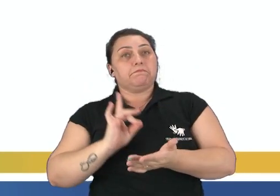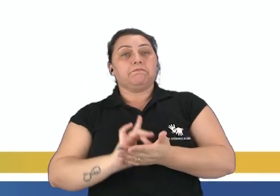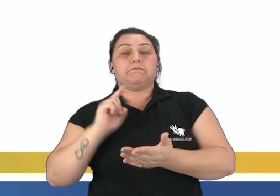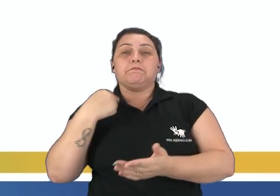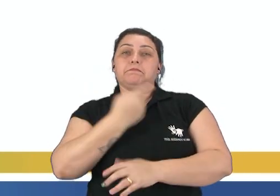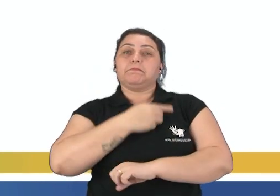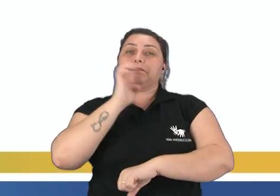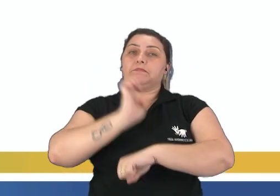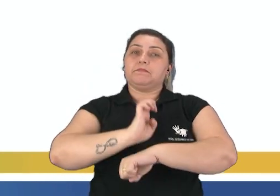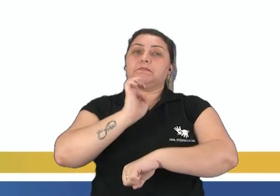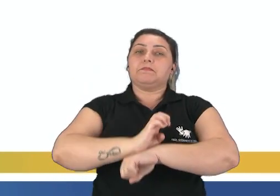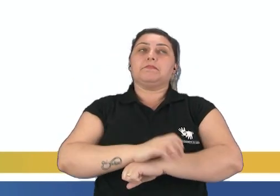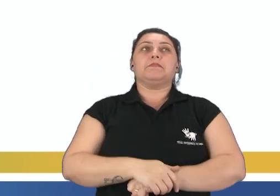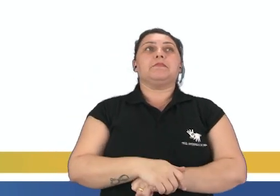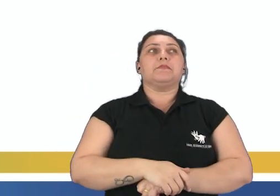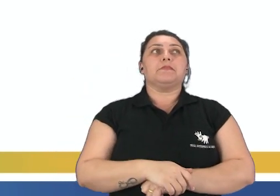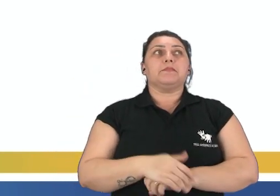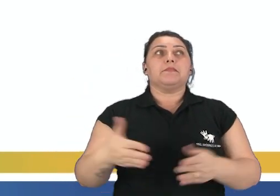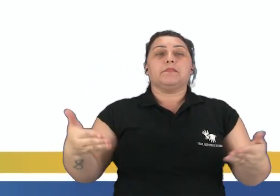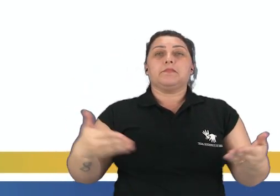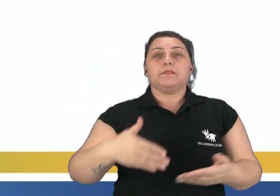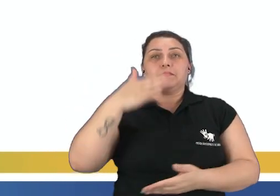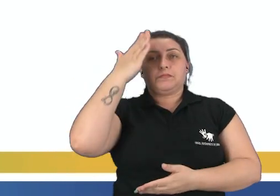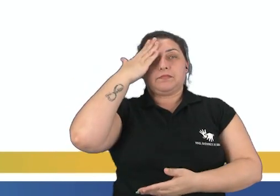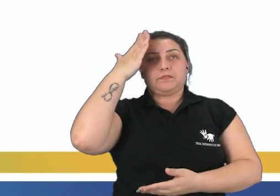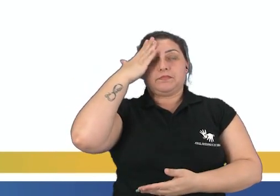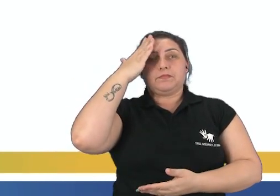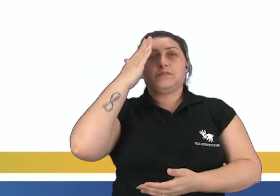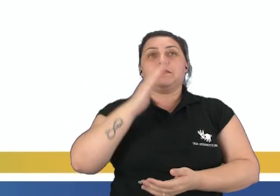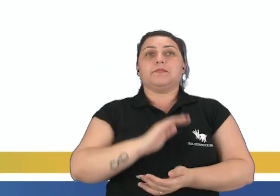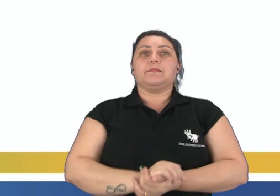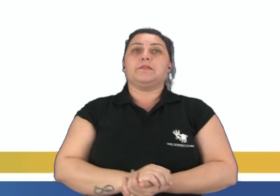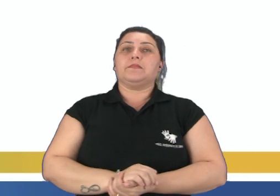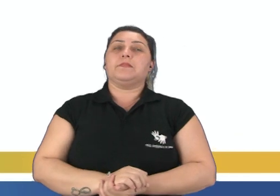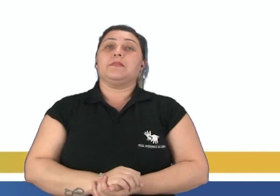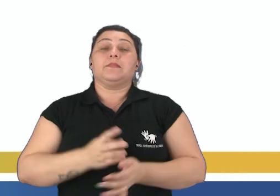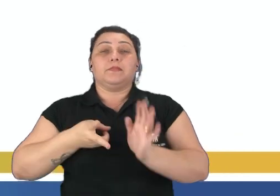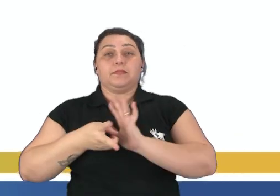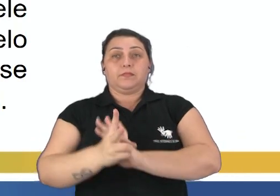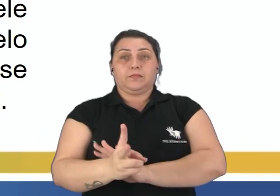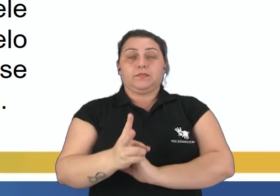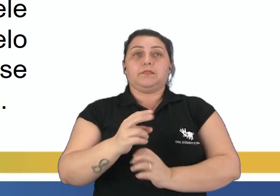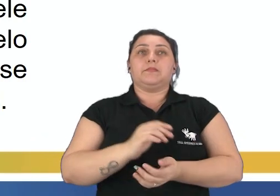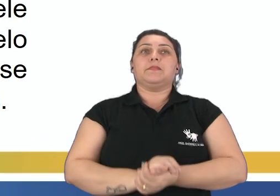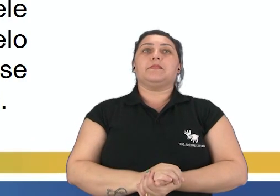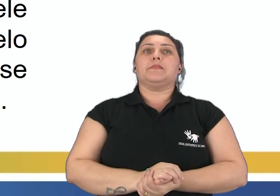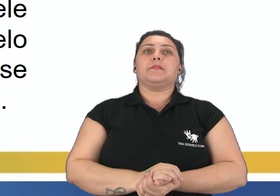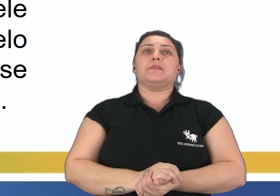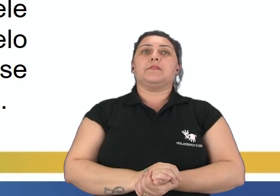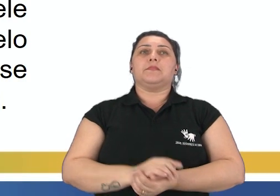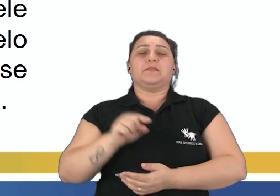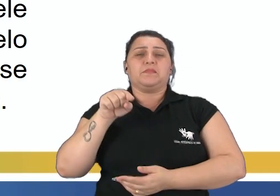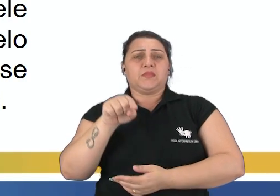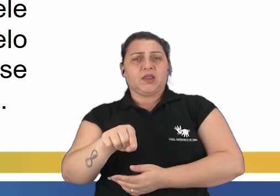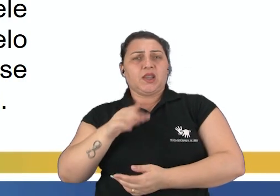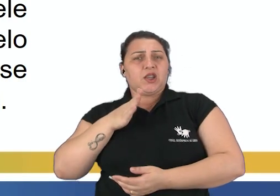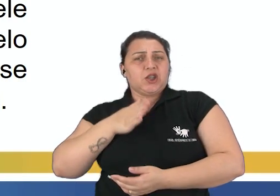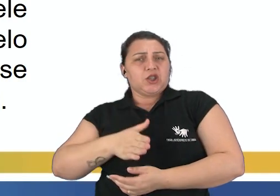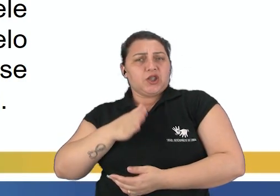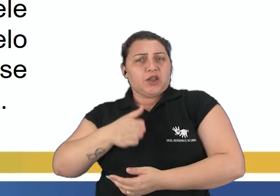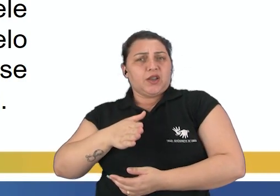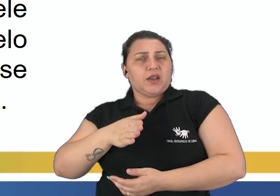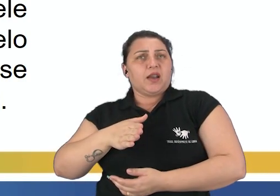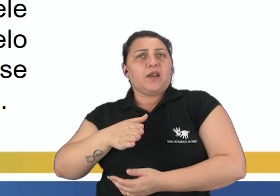nosso estado. Agora, sabendo um pouco sobre isso, vamos dar continuidade. Você já